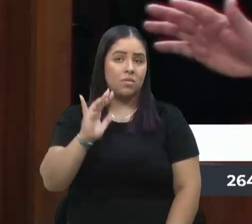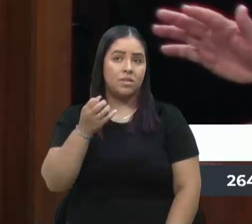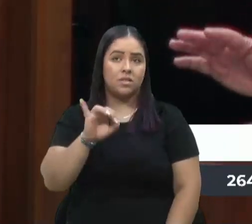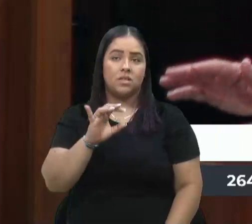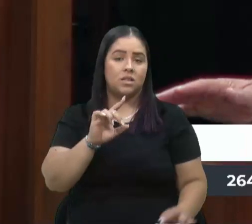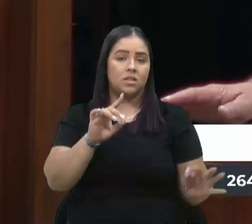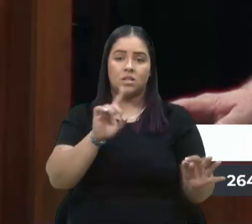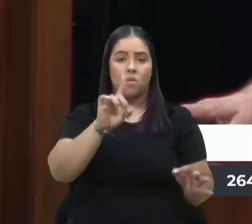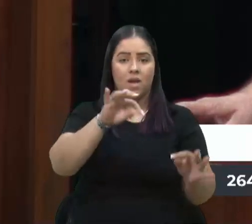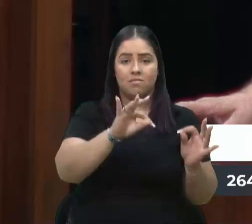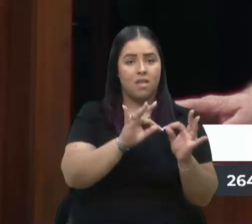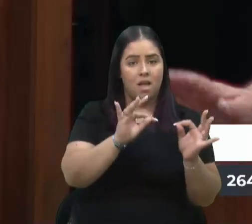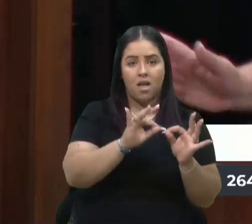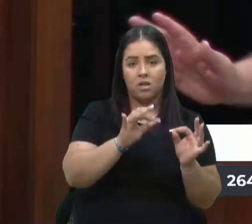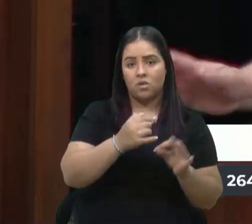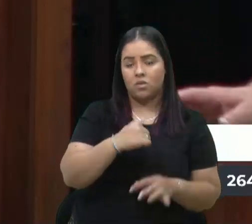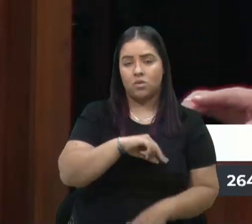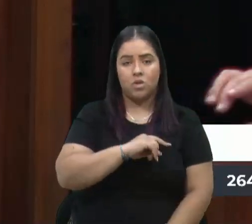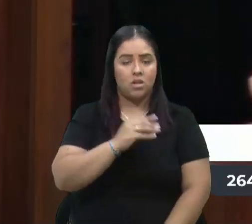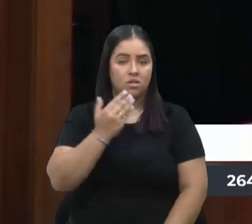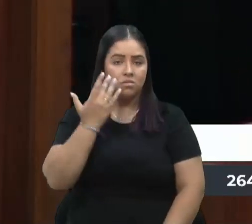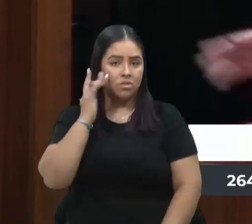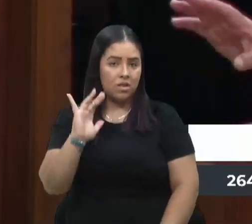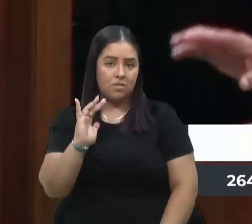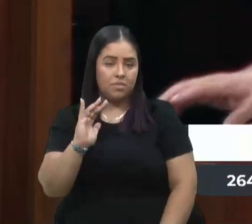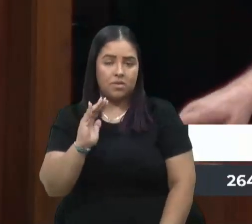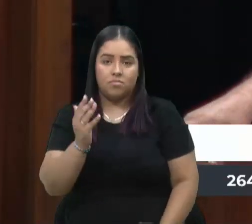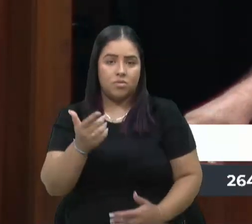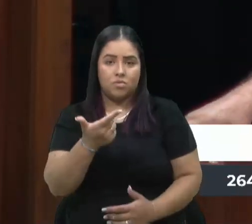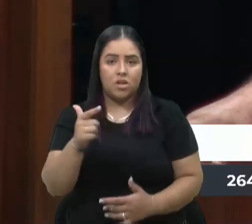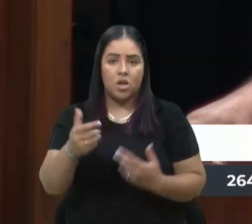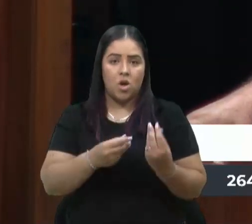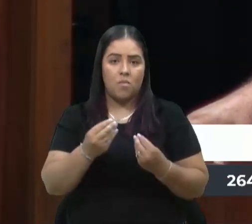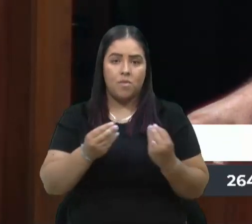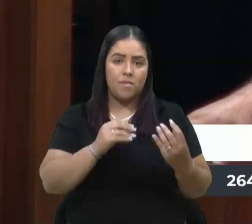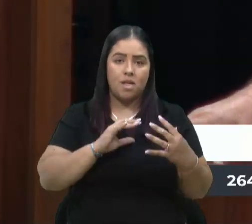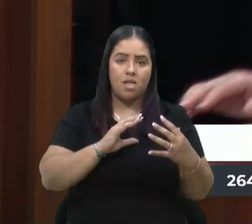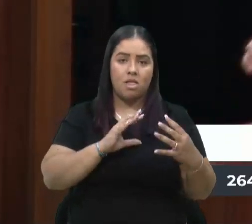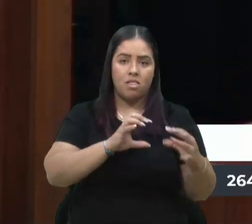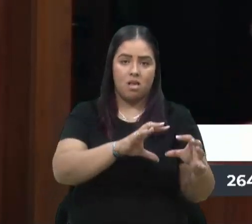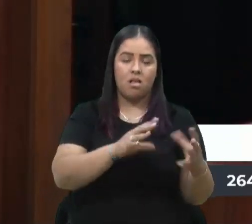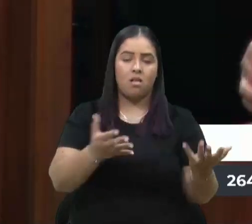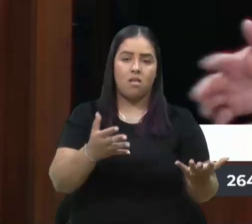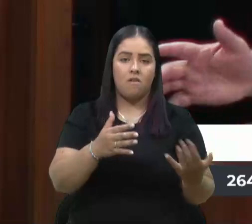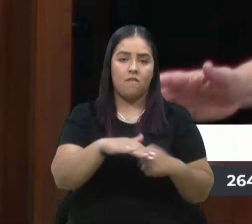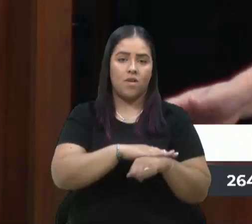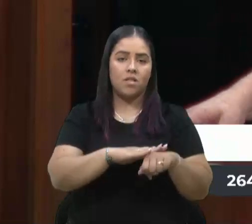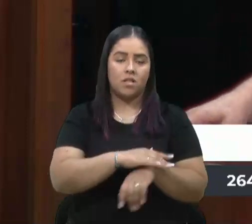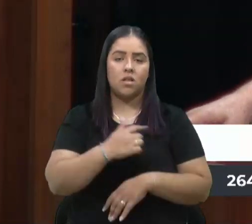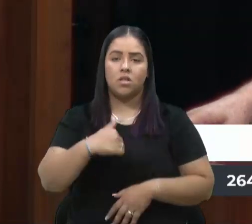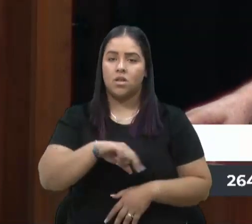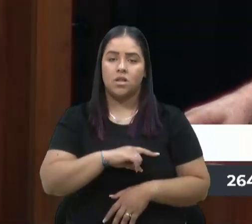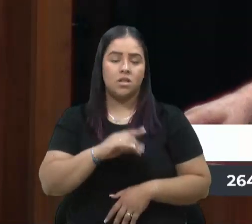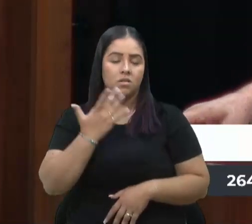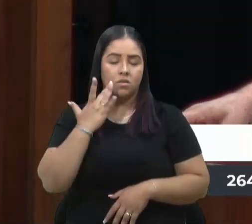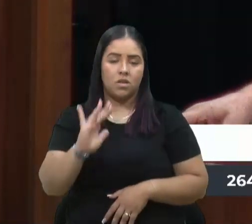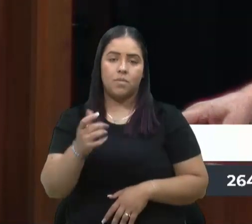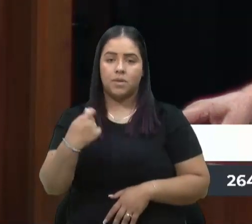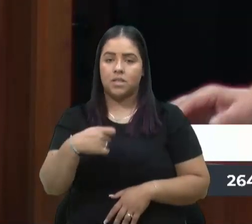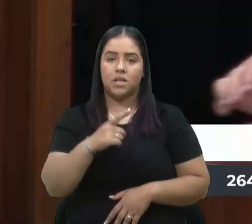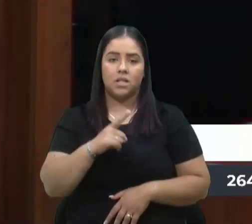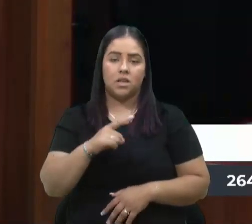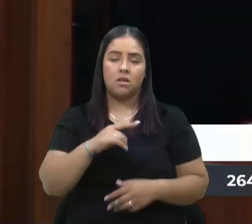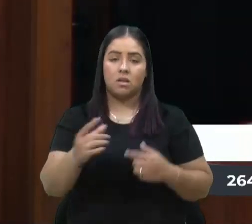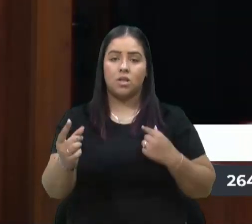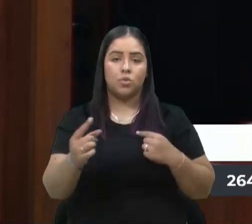técnico, quem não entende, não está se metendo a colher no que não sabe. Nós sabemos que tem que ter uma redução, um redutor.